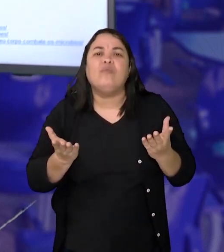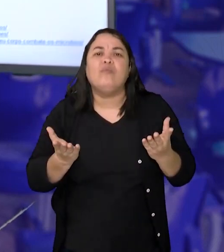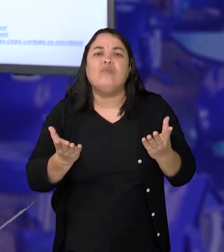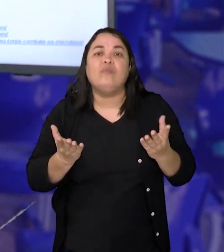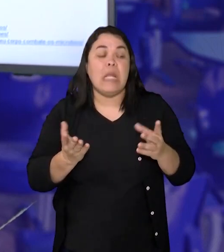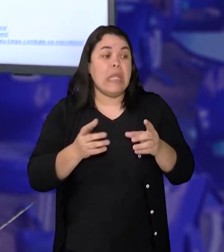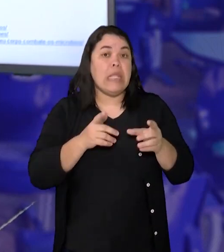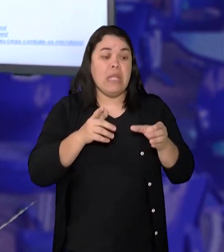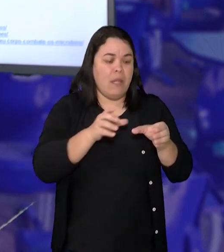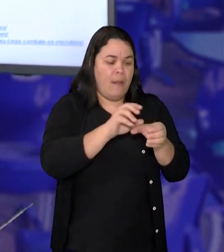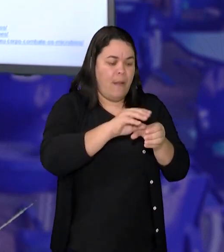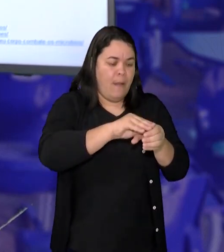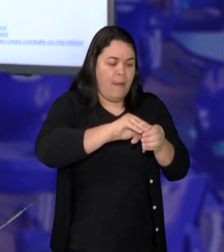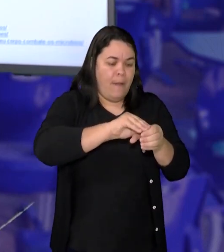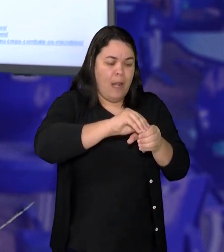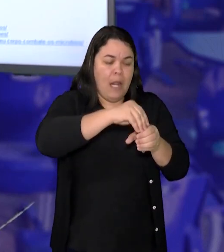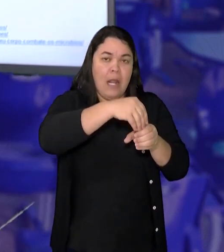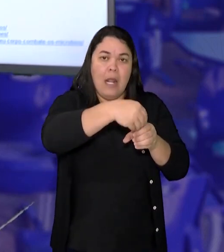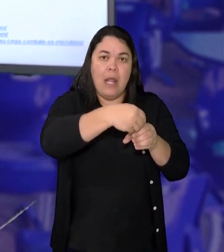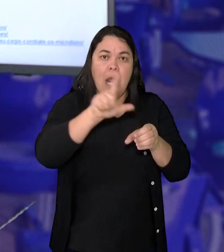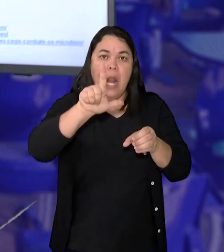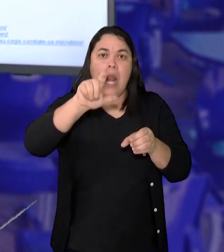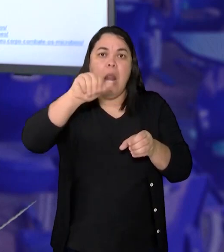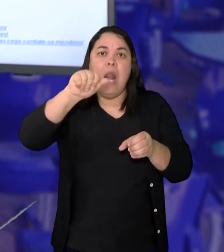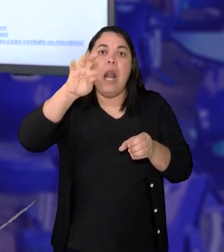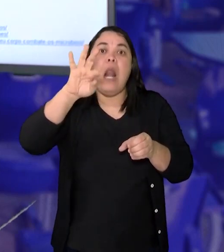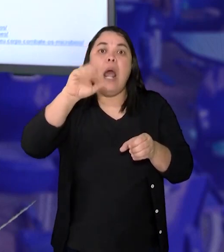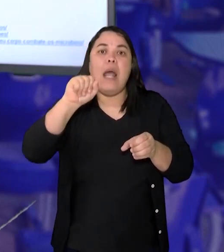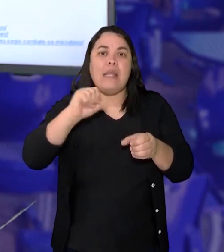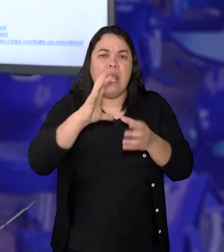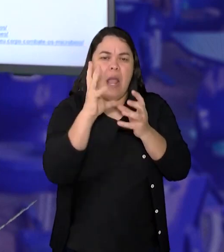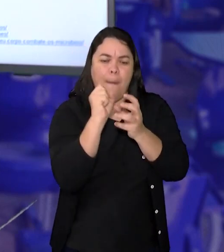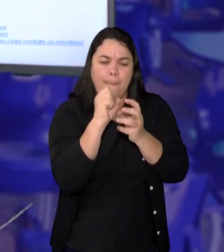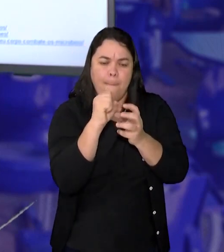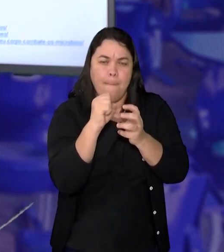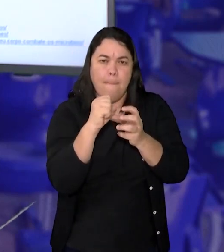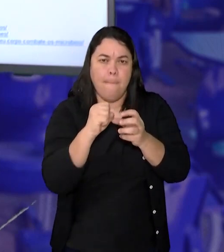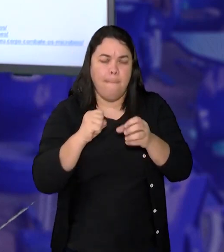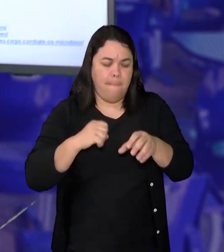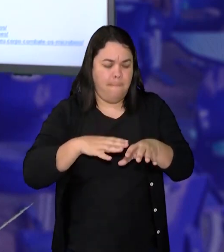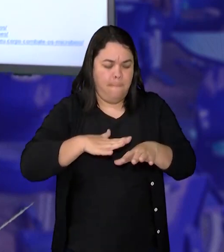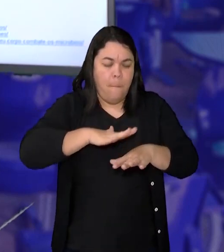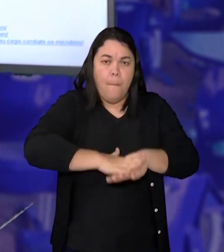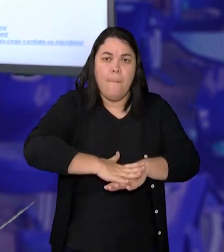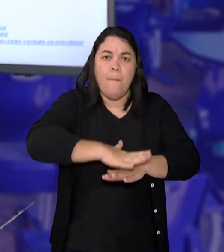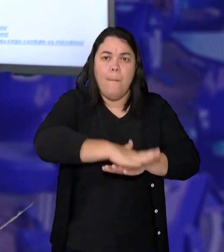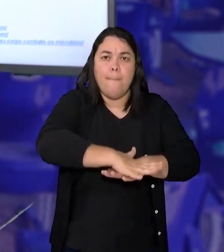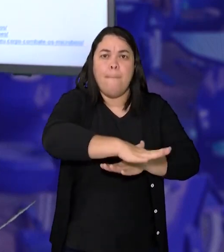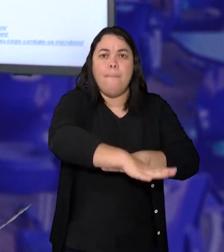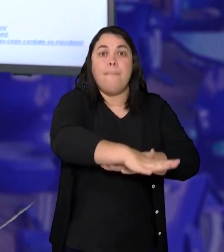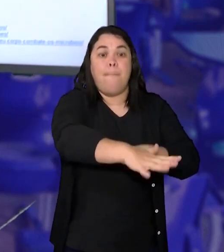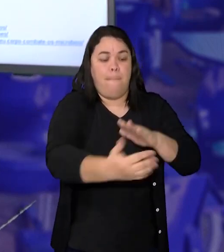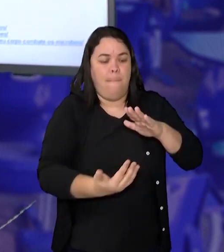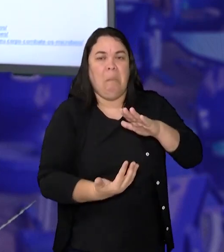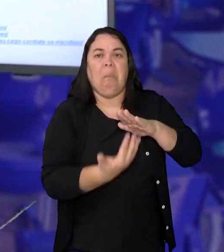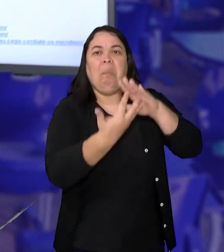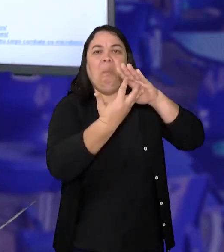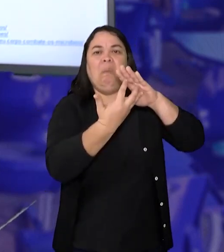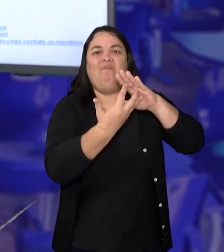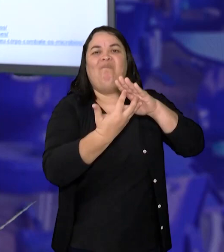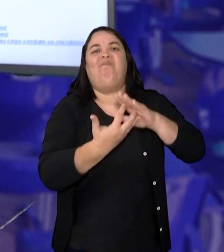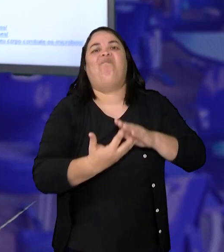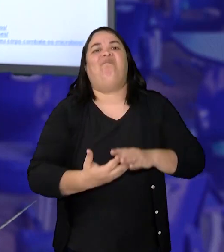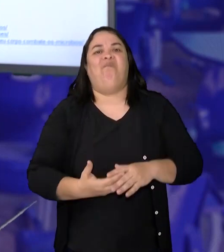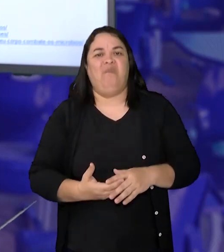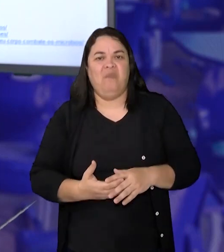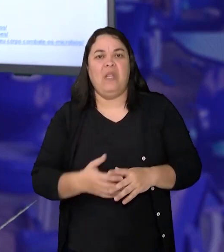principalmente em latas amassadas e também no solo. Solo de algumas florestas, eles podem ter o micróbio que causa